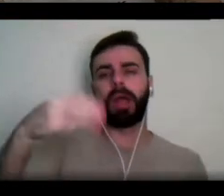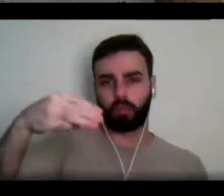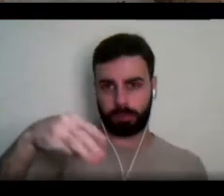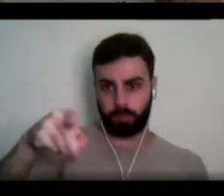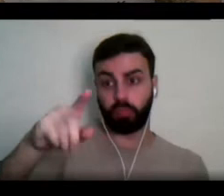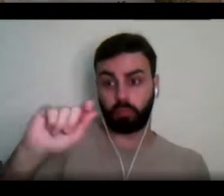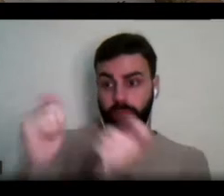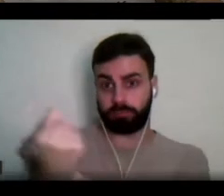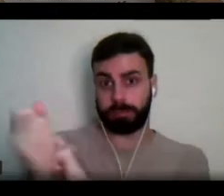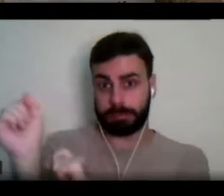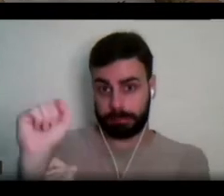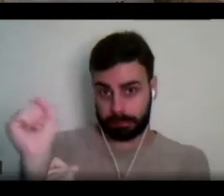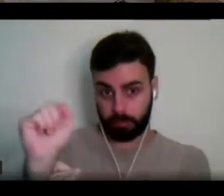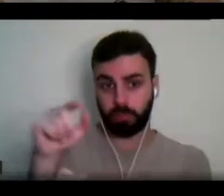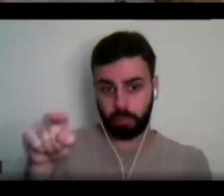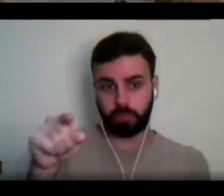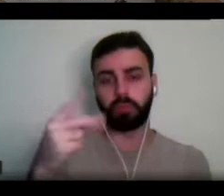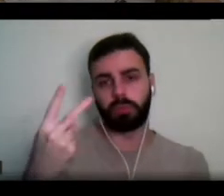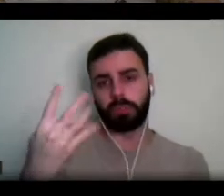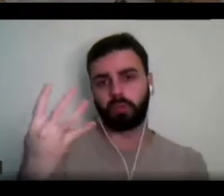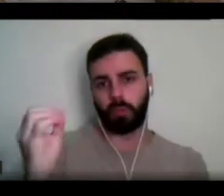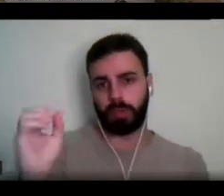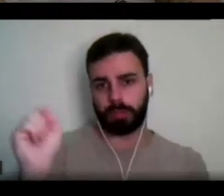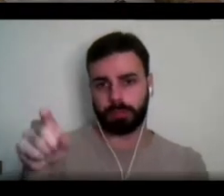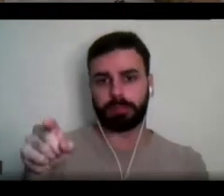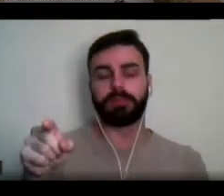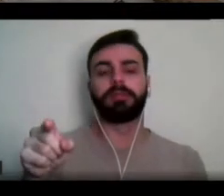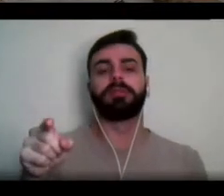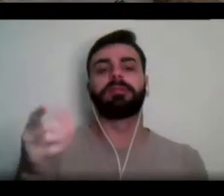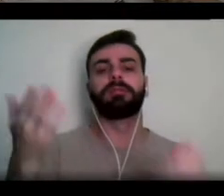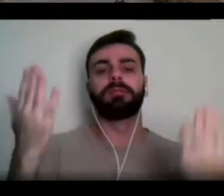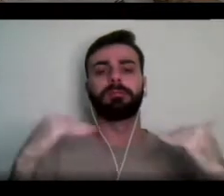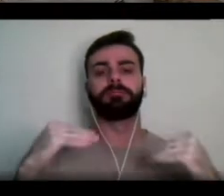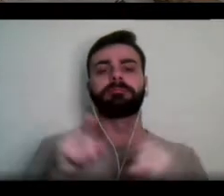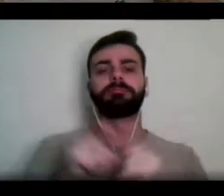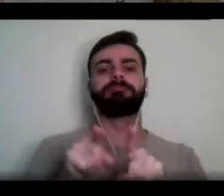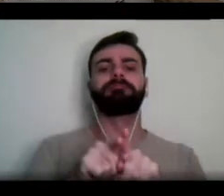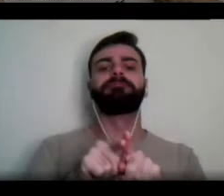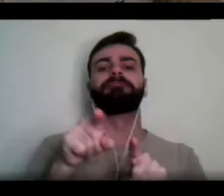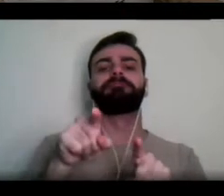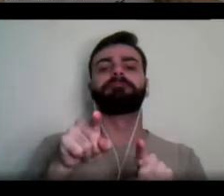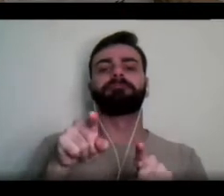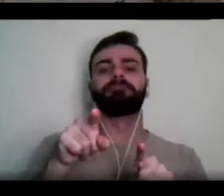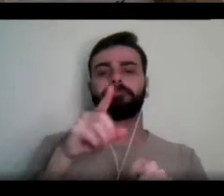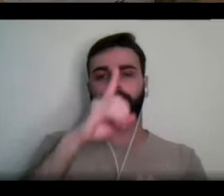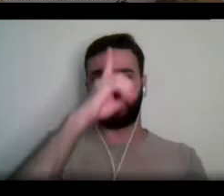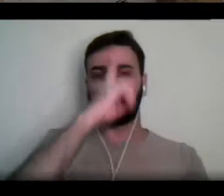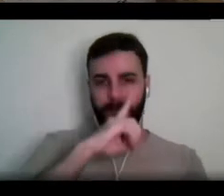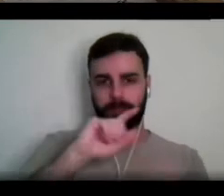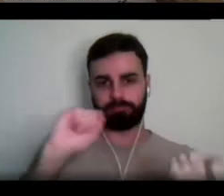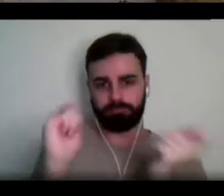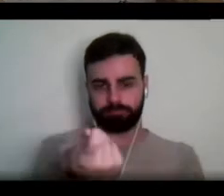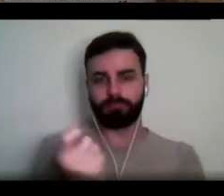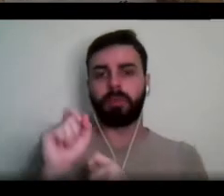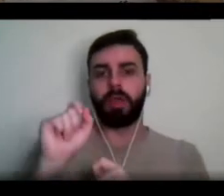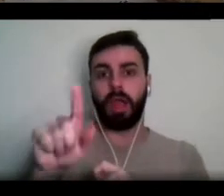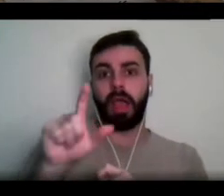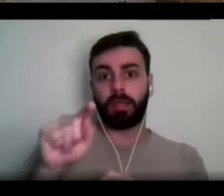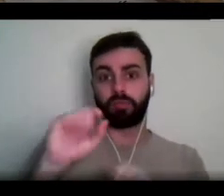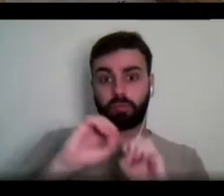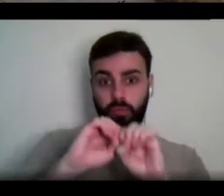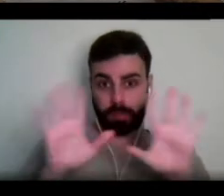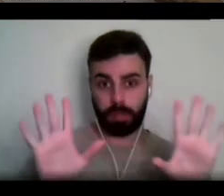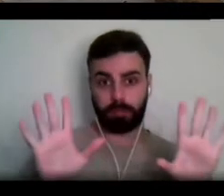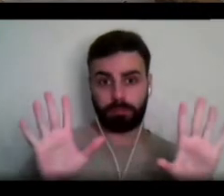444,4 metros por segundo. 4 minutos, eu vou transformar em segundo, dá 240 segundos. E essa velocidade aqui também a